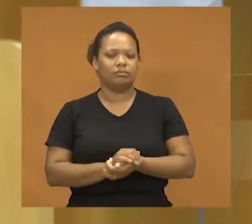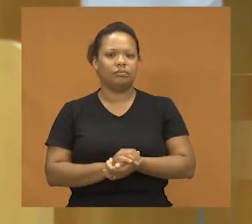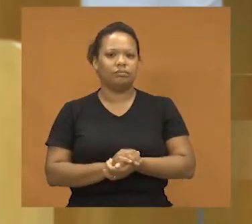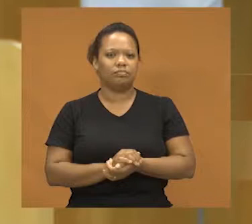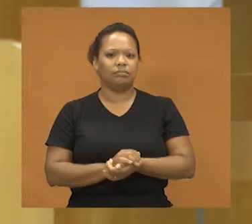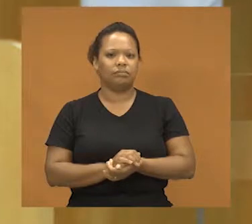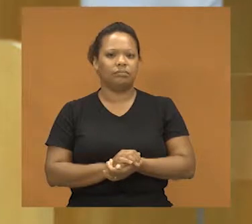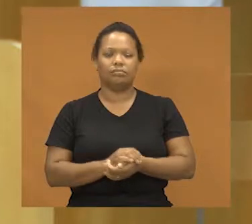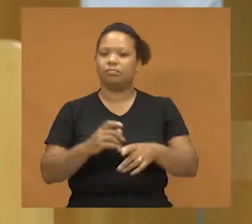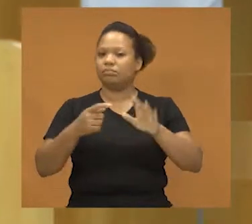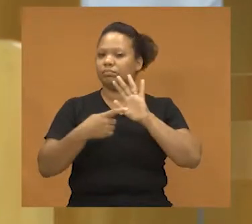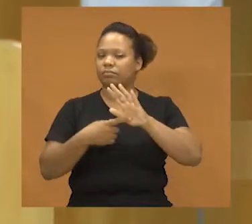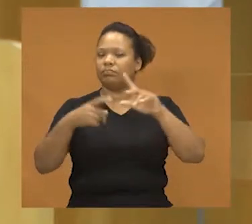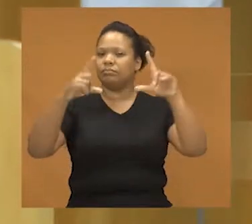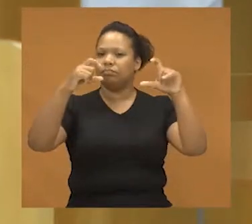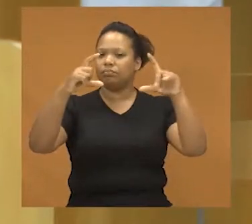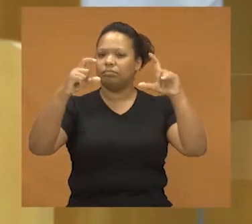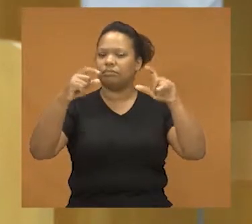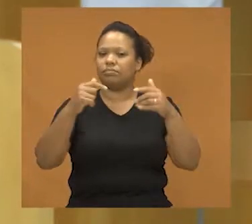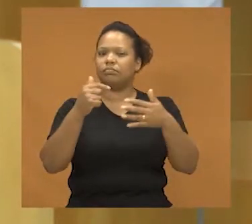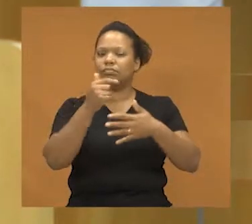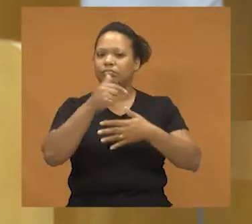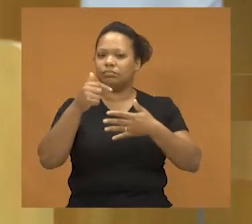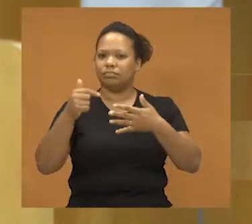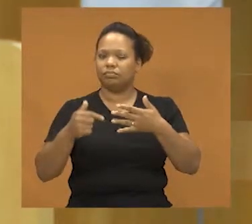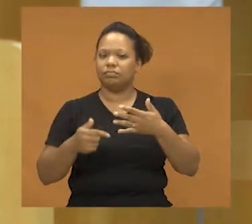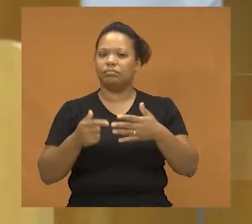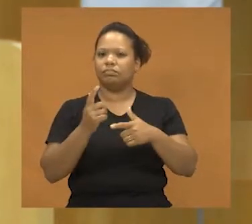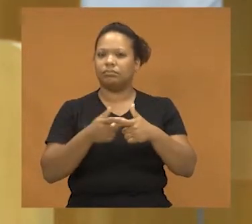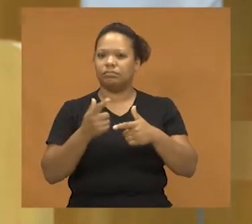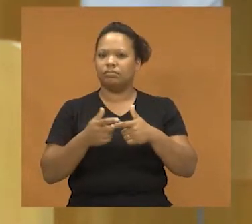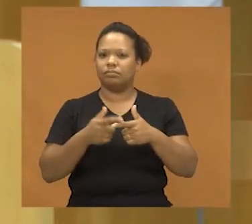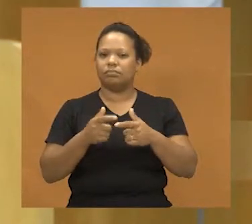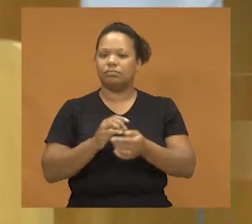inclusive com fotografias de cada um desses pontos.